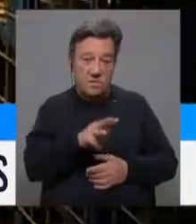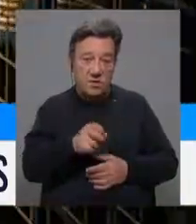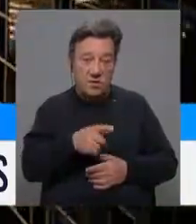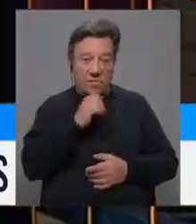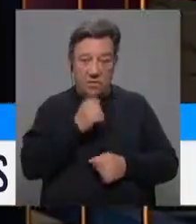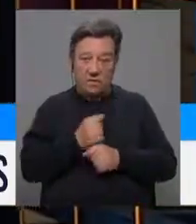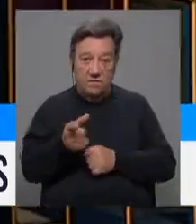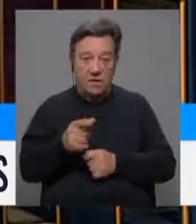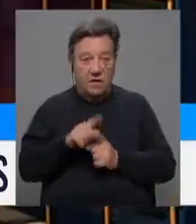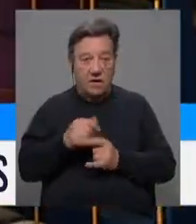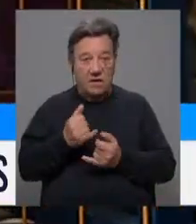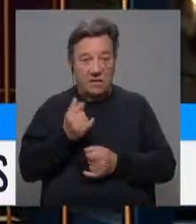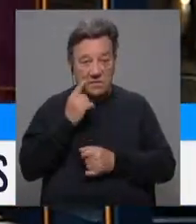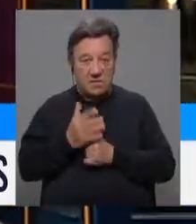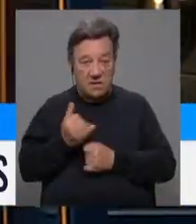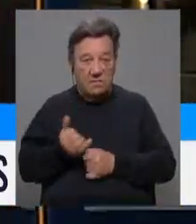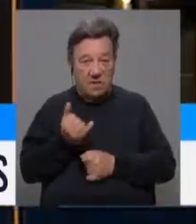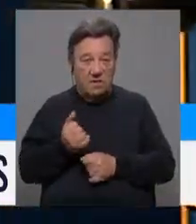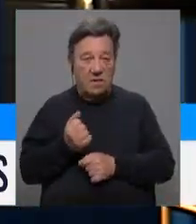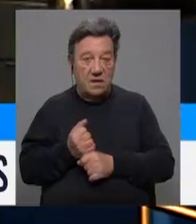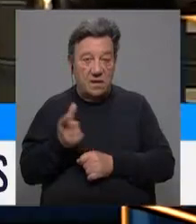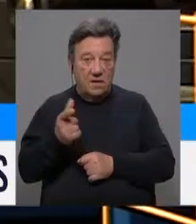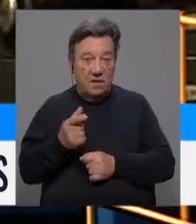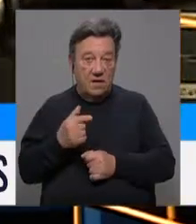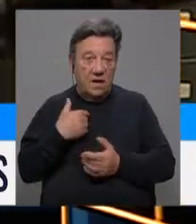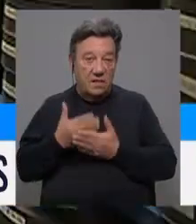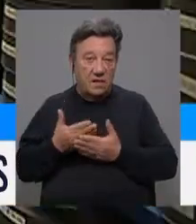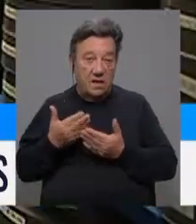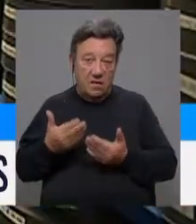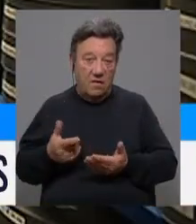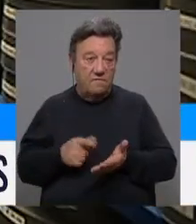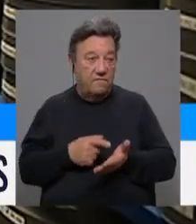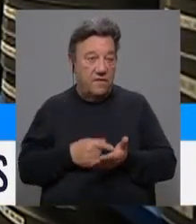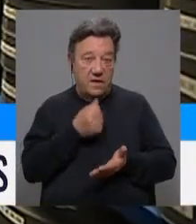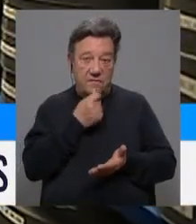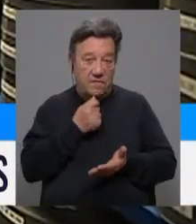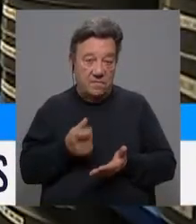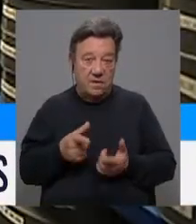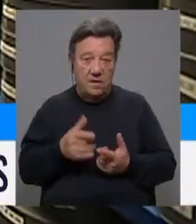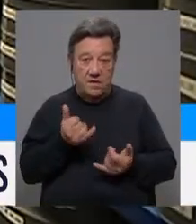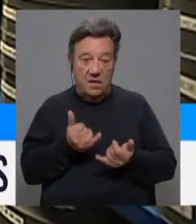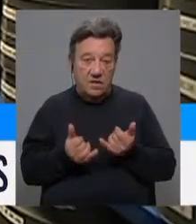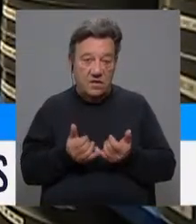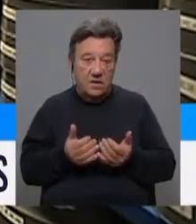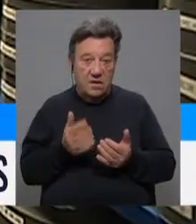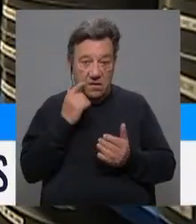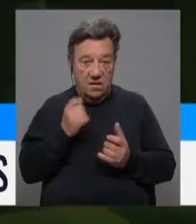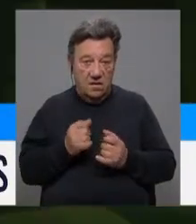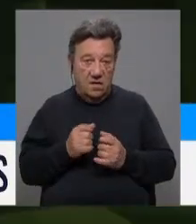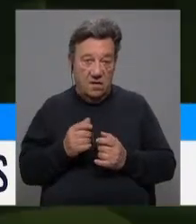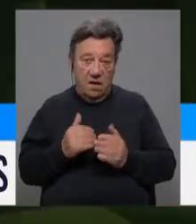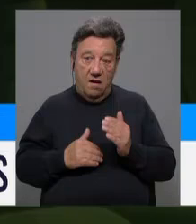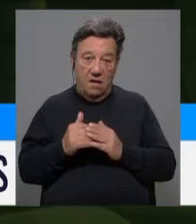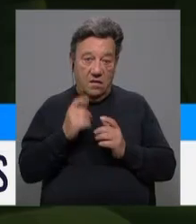fazer, de forma sistemática, um trabalho para o qual até então faltavam recursos. O digital de alta definição é